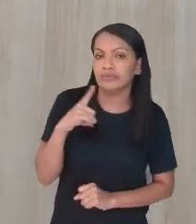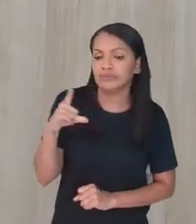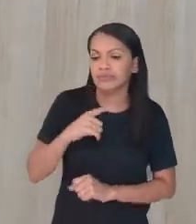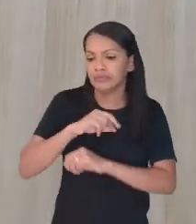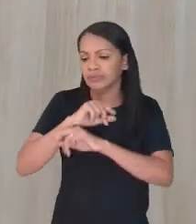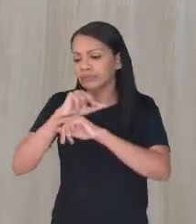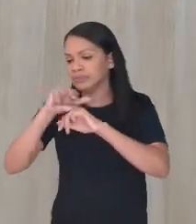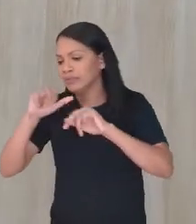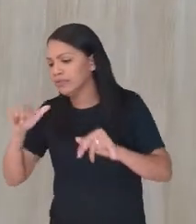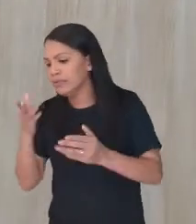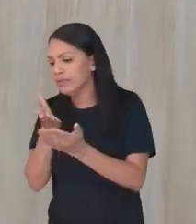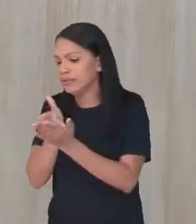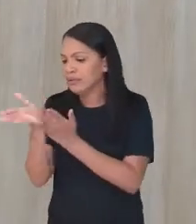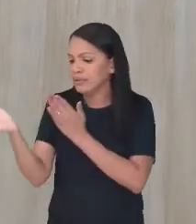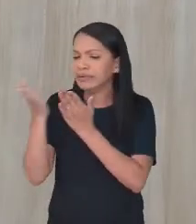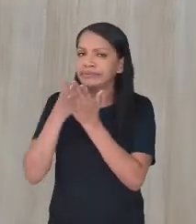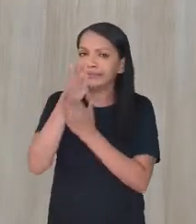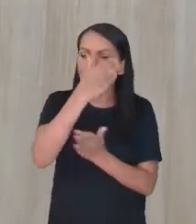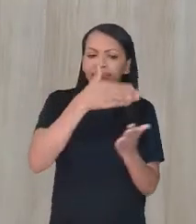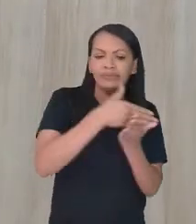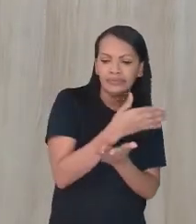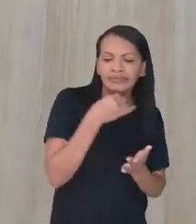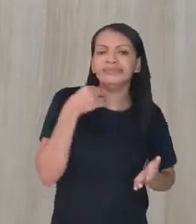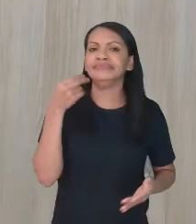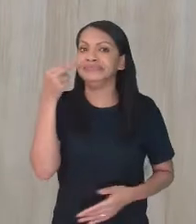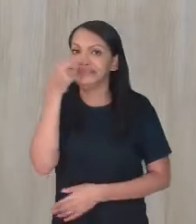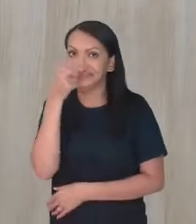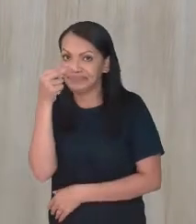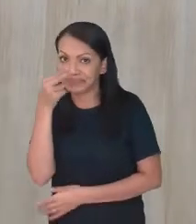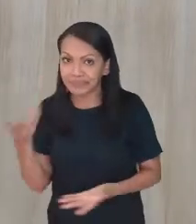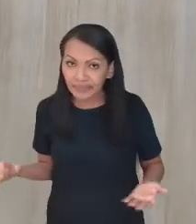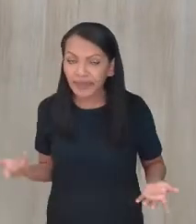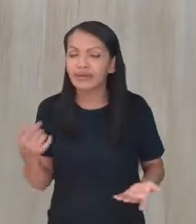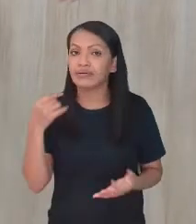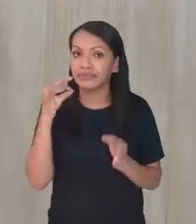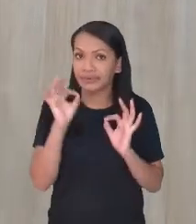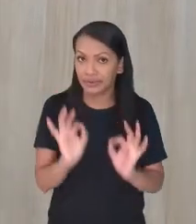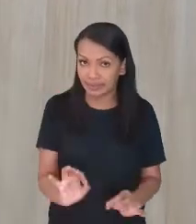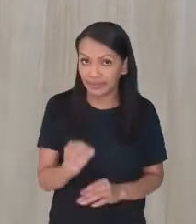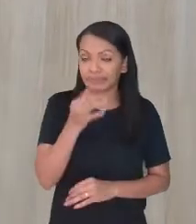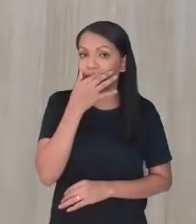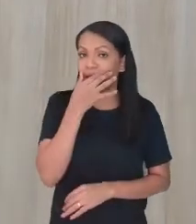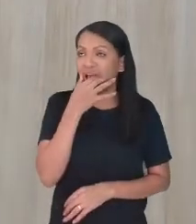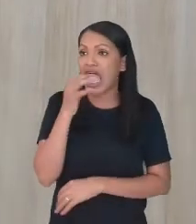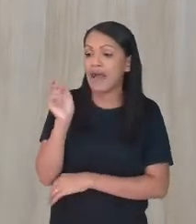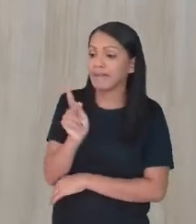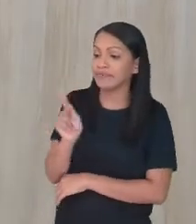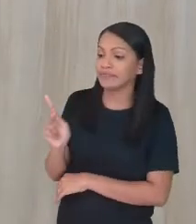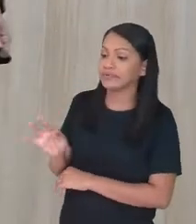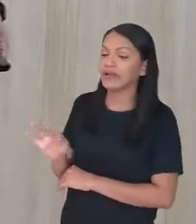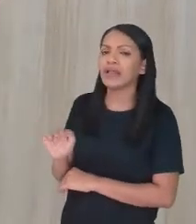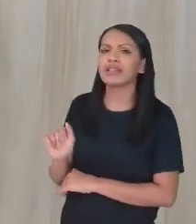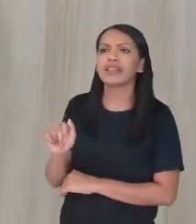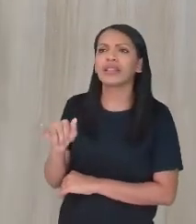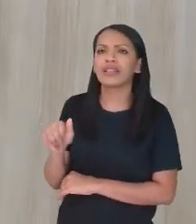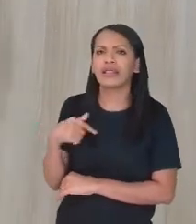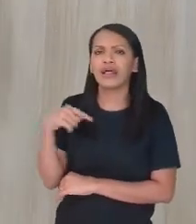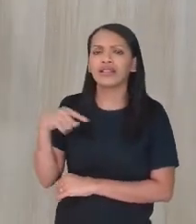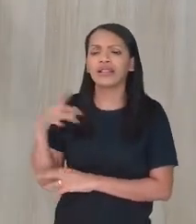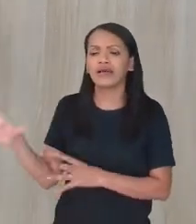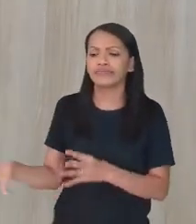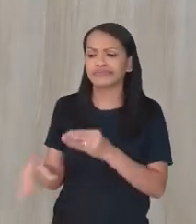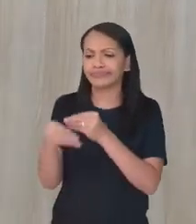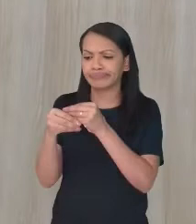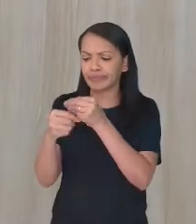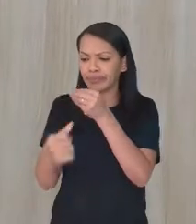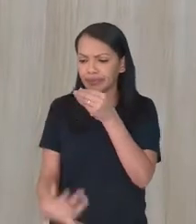vários caminhos para chegar no mesmo resultado, certinho? Professora Tânia, algum comentário você quer